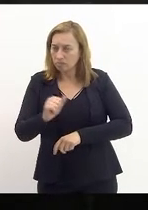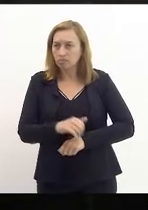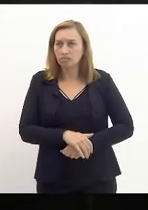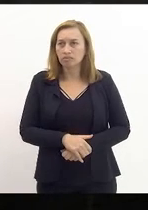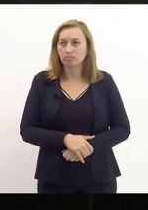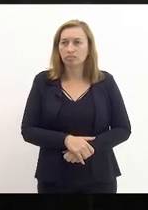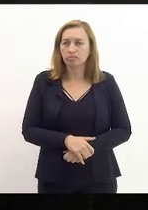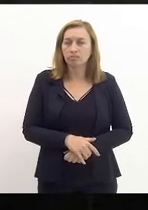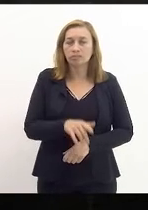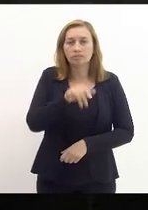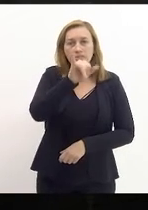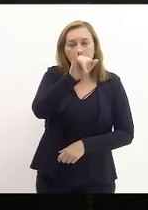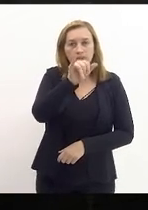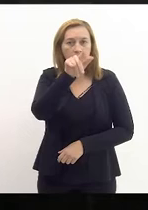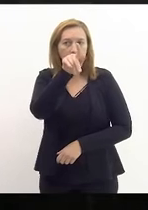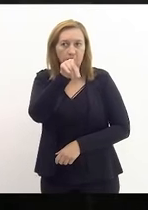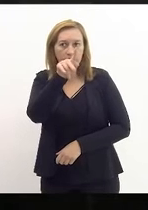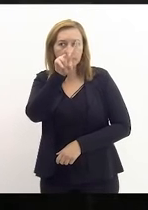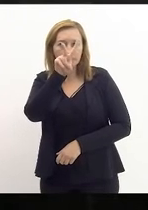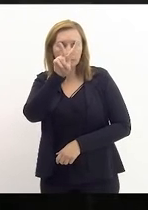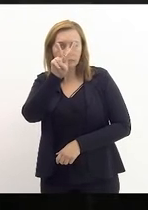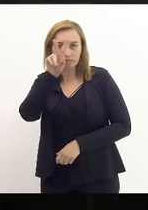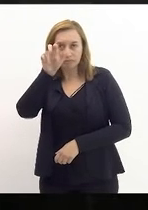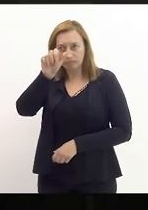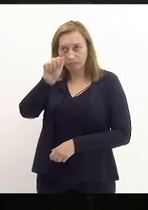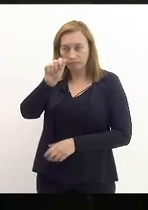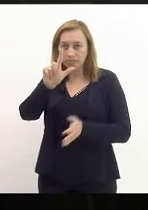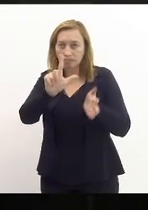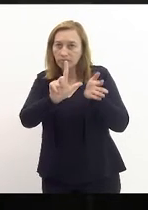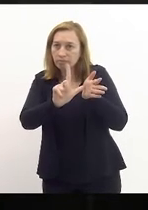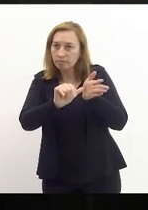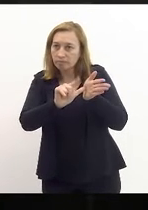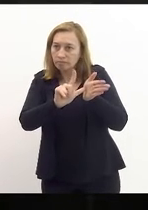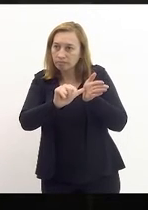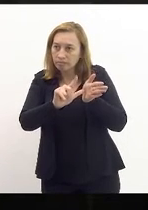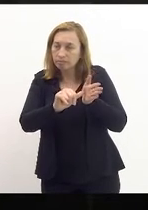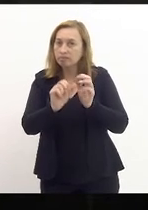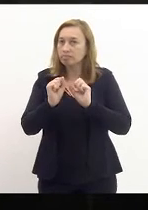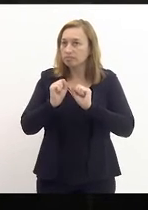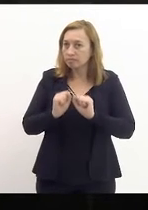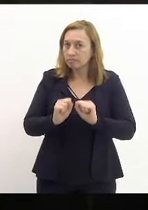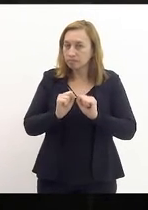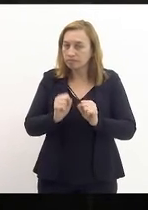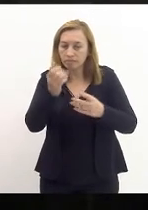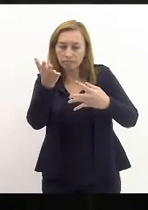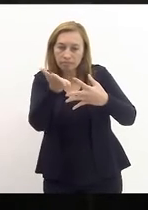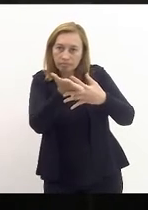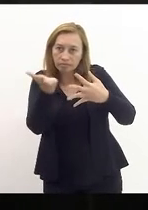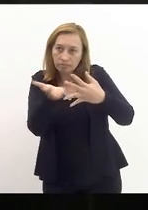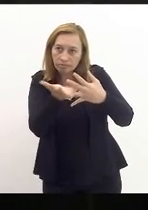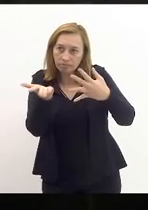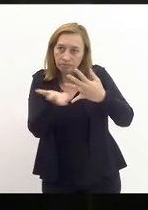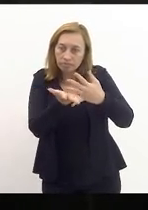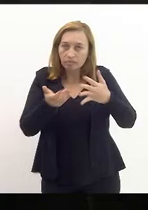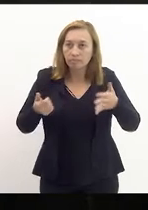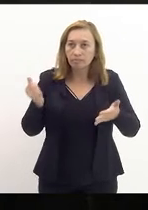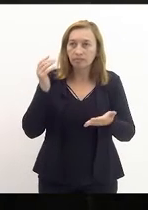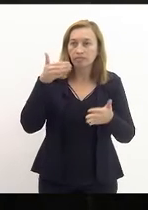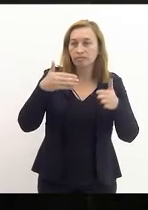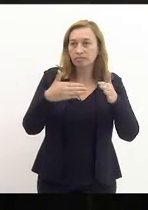o IPVA atrasado poderá ser parcelado em